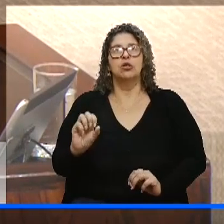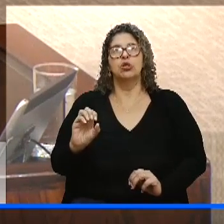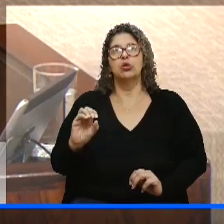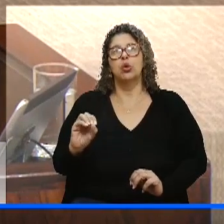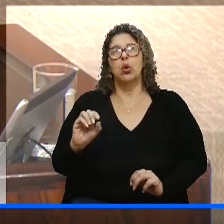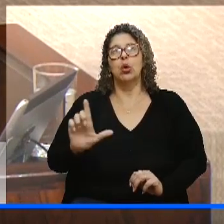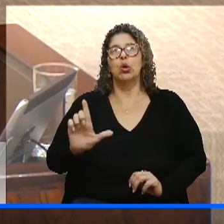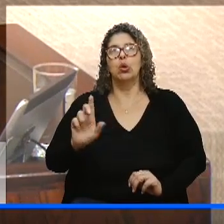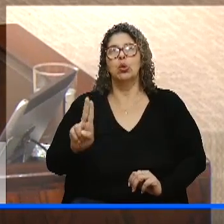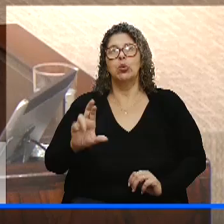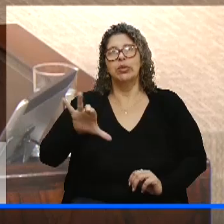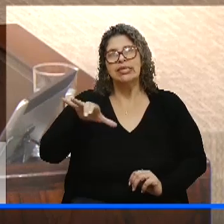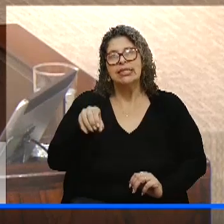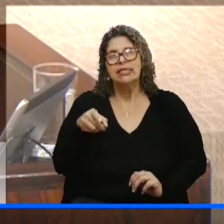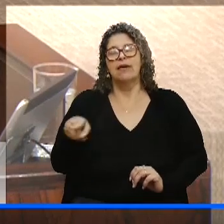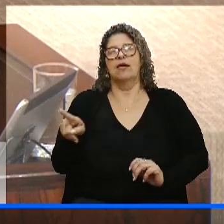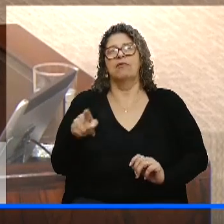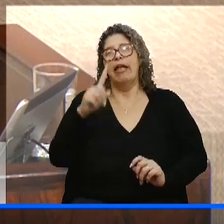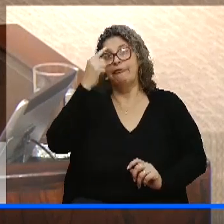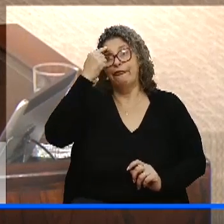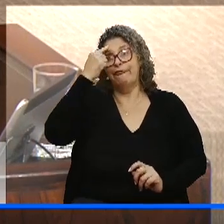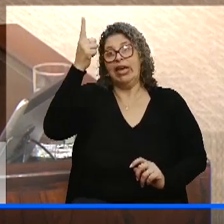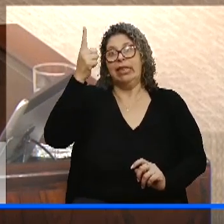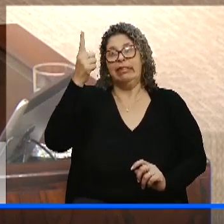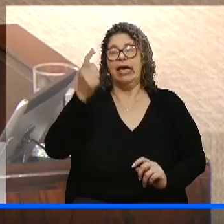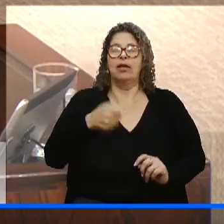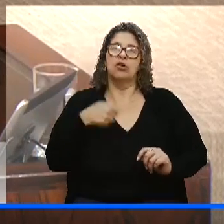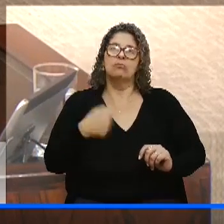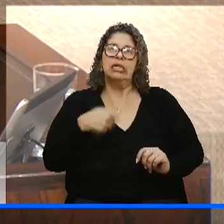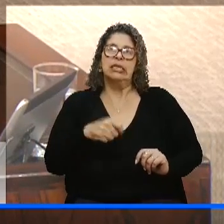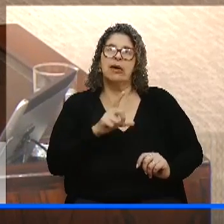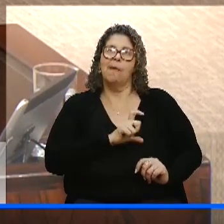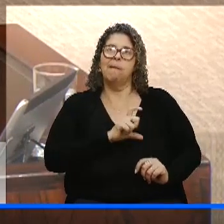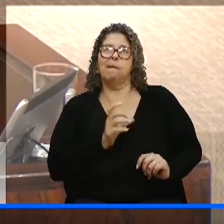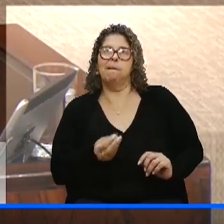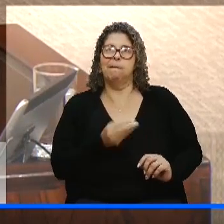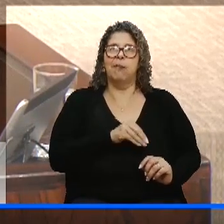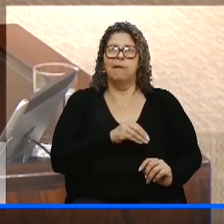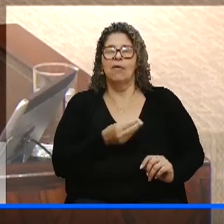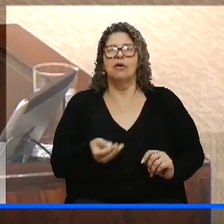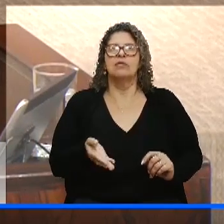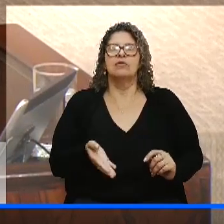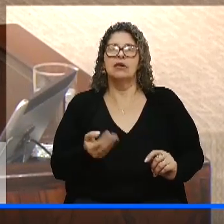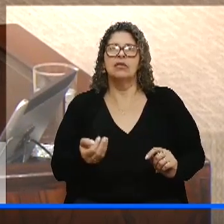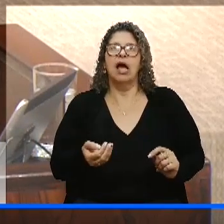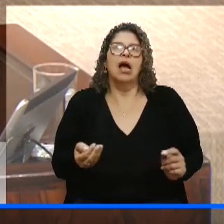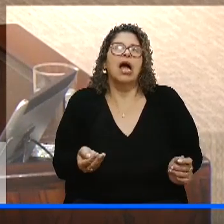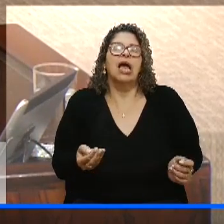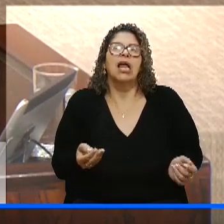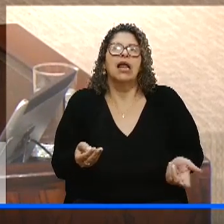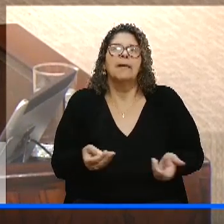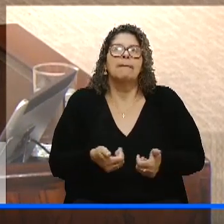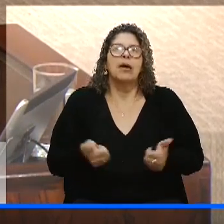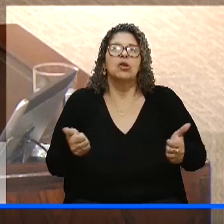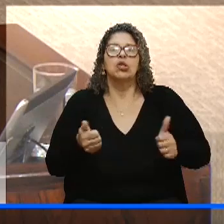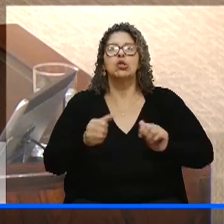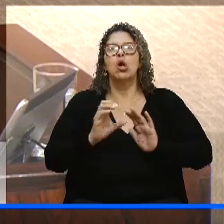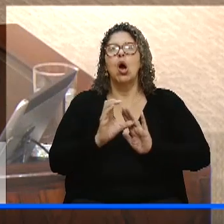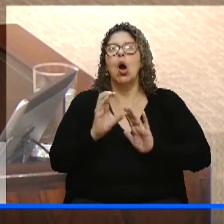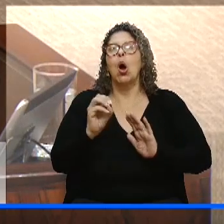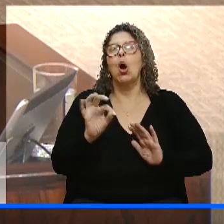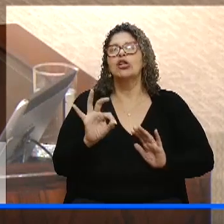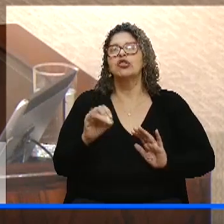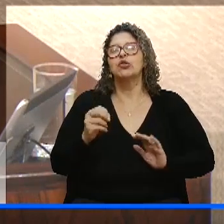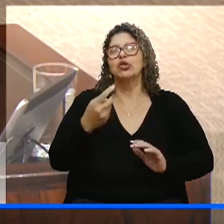inventaram que a partir de agora eles têm que receber os honorários e aí a partir de uma conveniente alteração do código de processo civil de